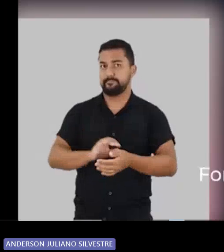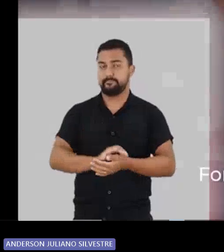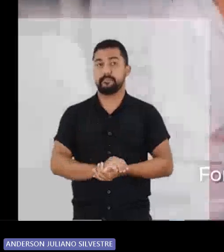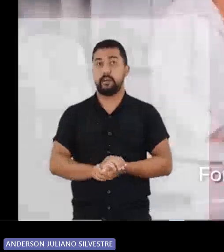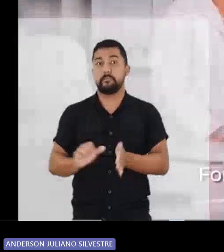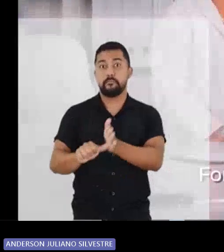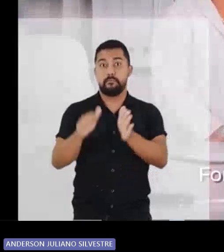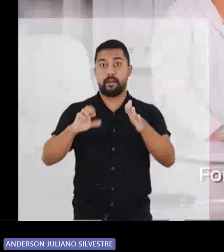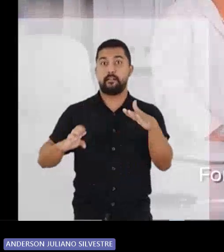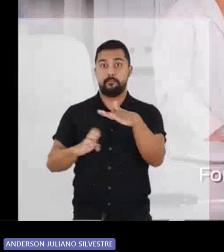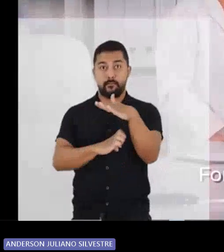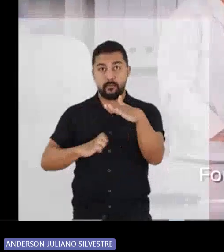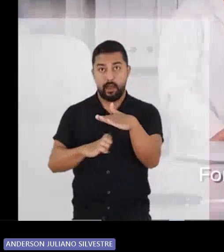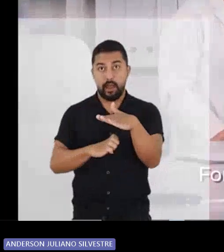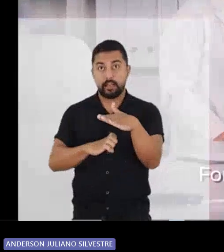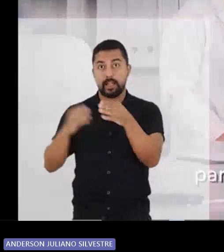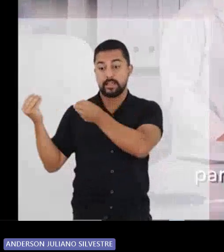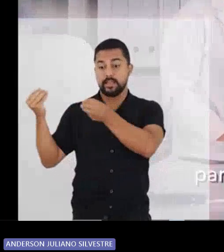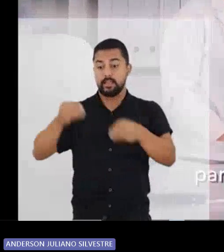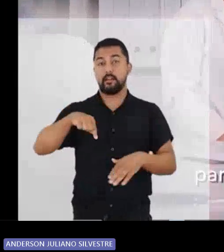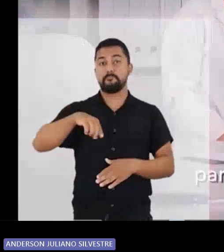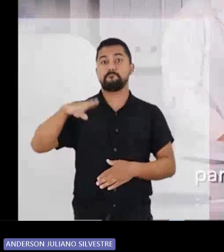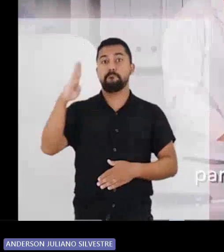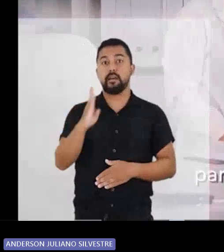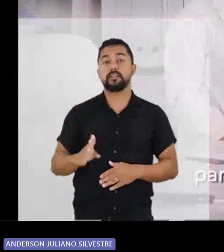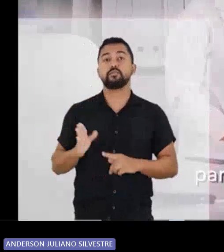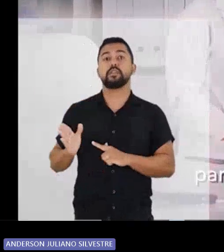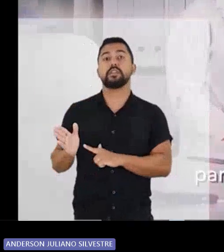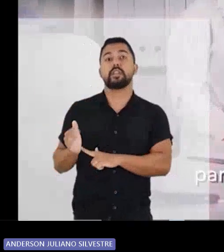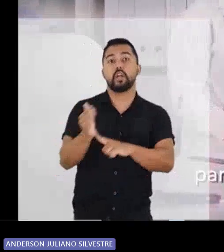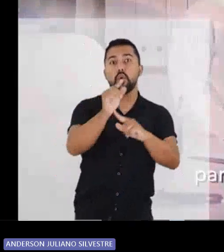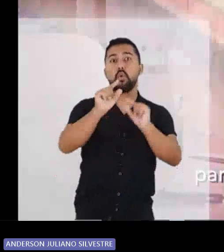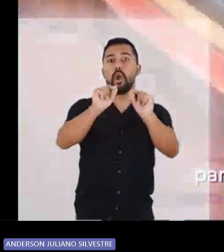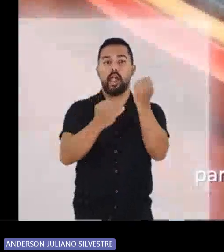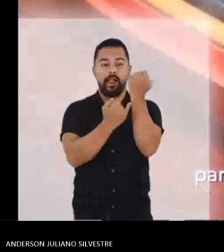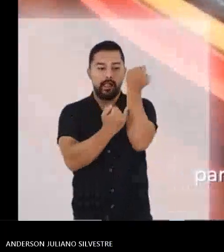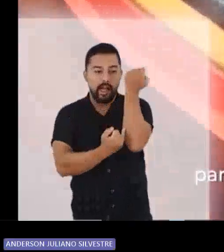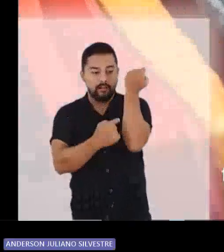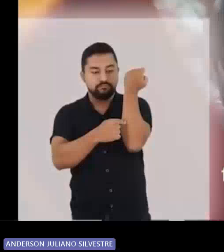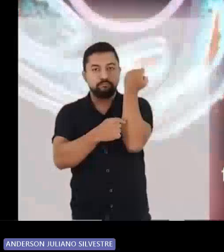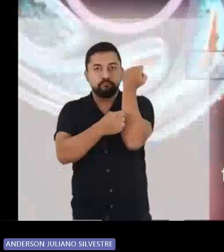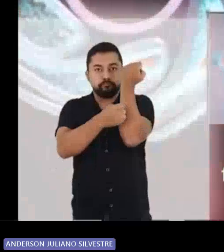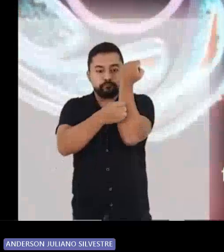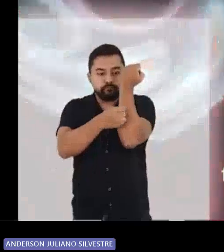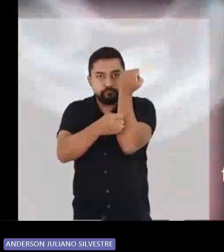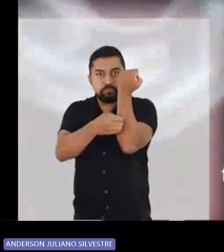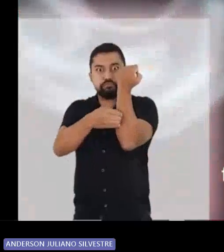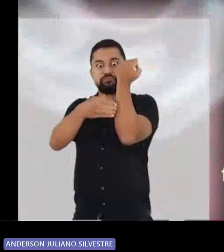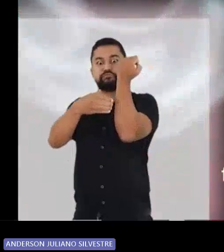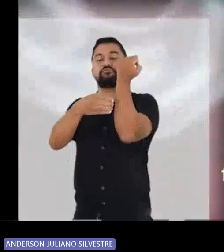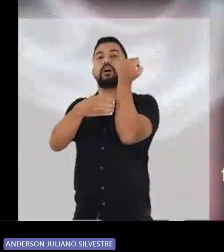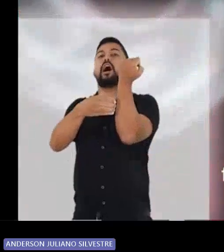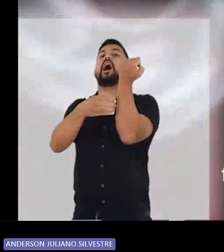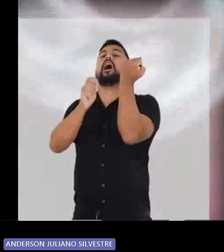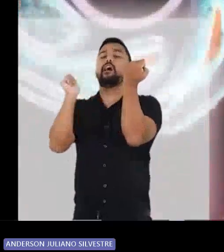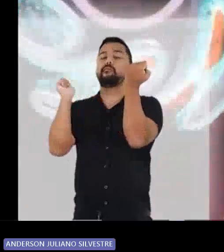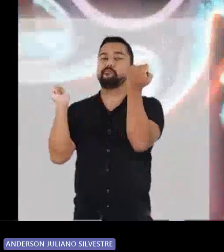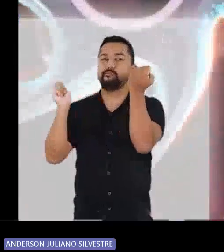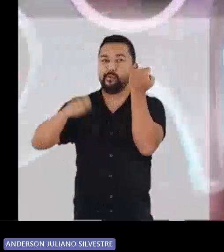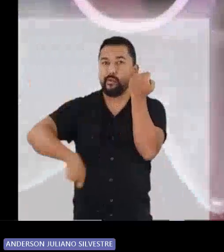coronária. Fomos a primeira empresa a trazer para o Brasil a tecnologia dos balões farmacológicos para